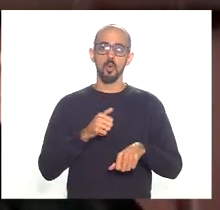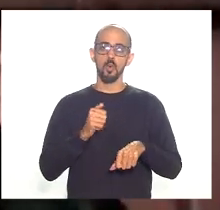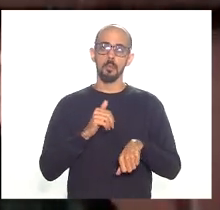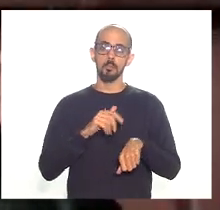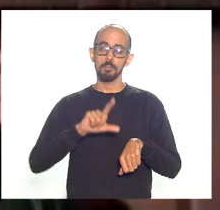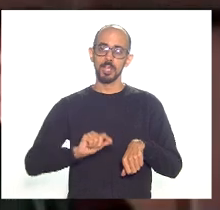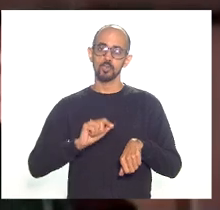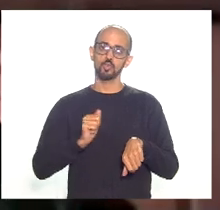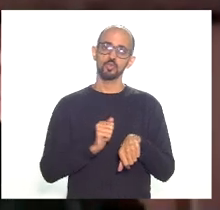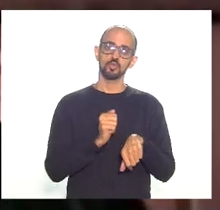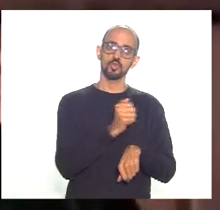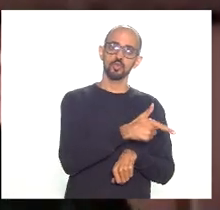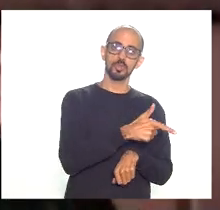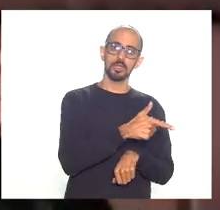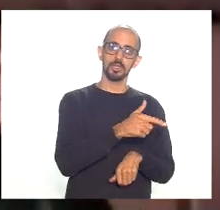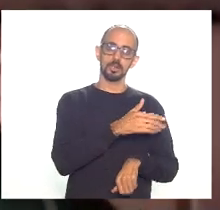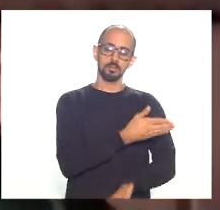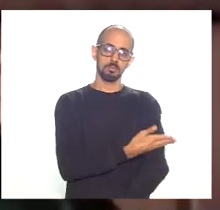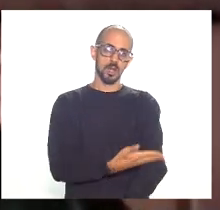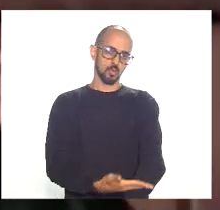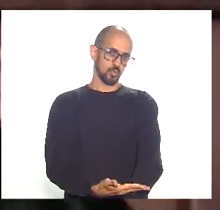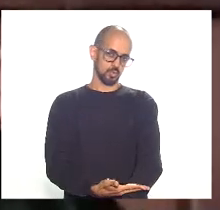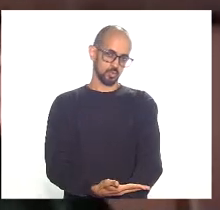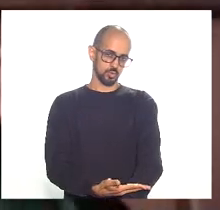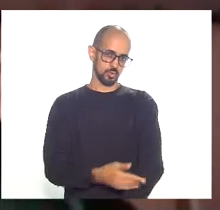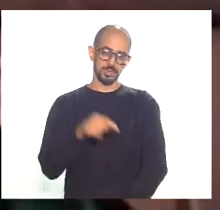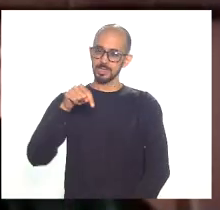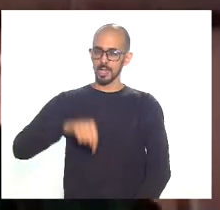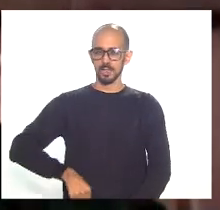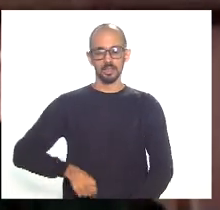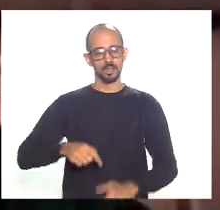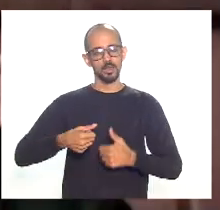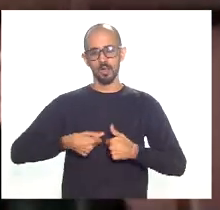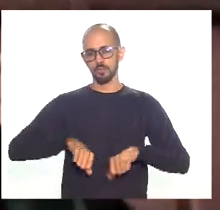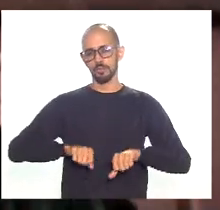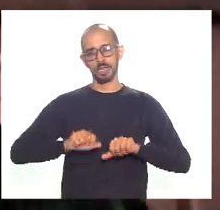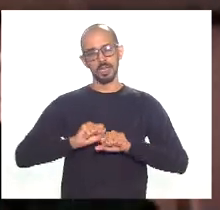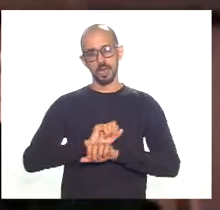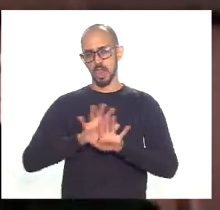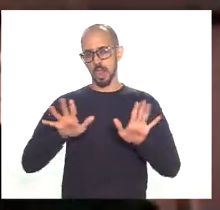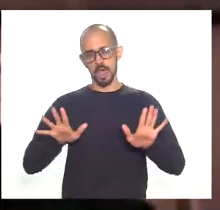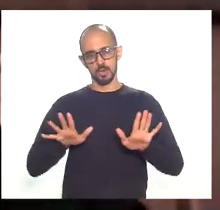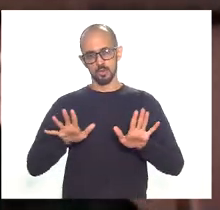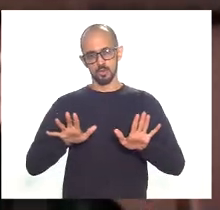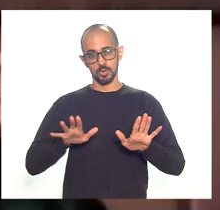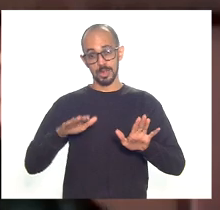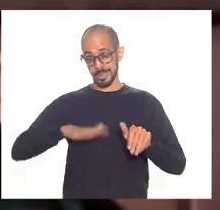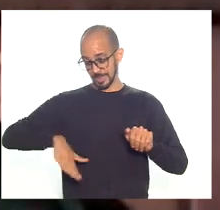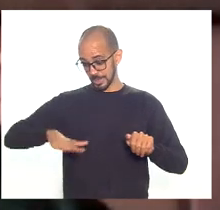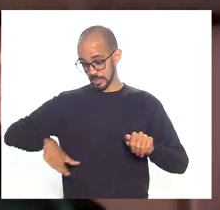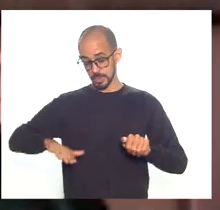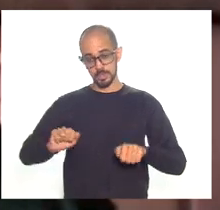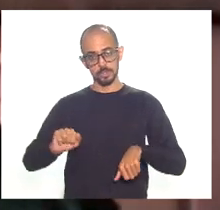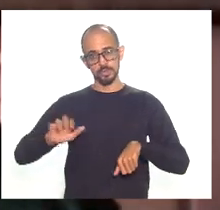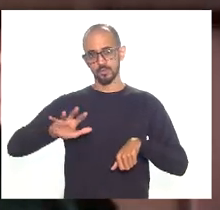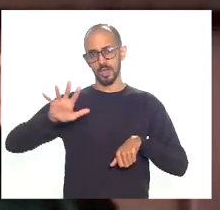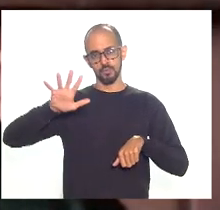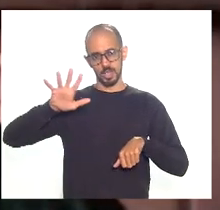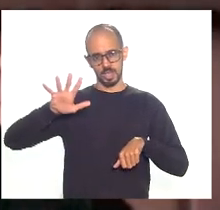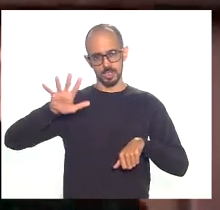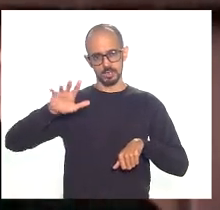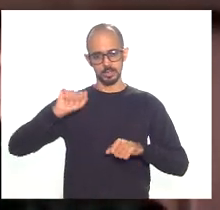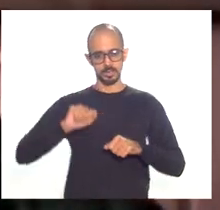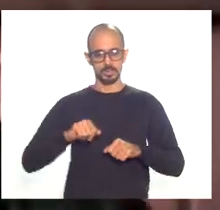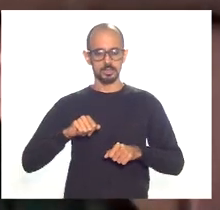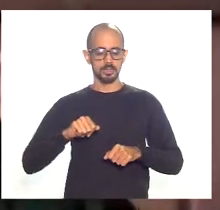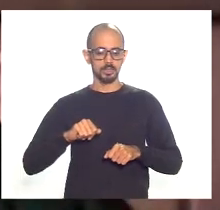nossa sociedade fica escancarada por esses dados. Crianças que são de favelas e periferias, crianças como as